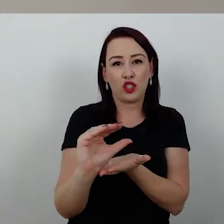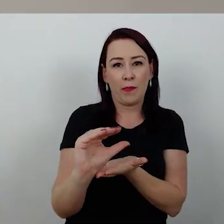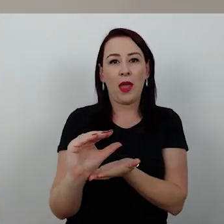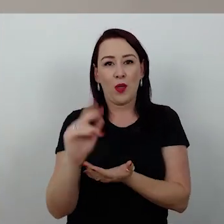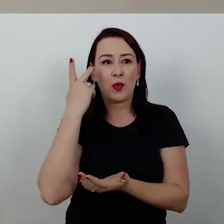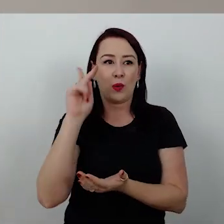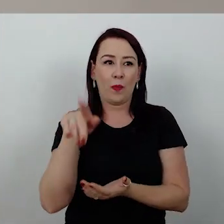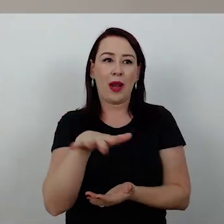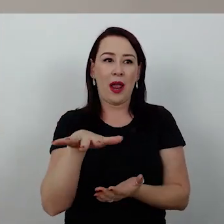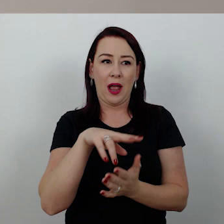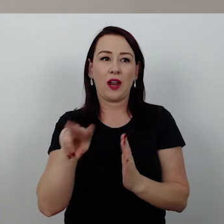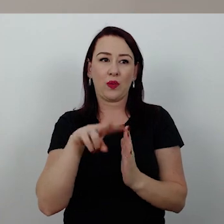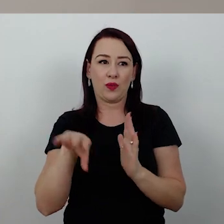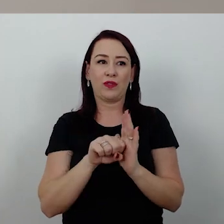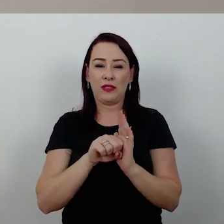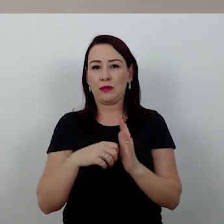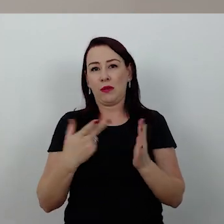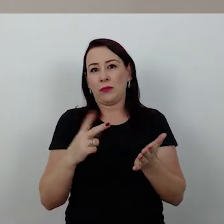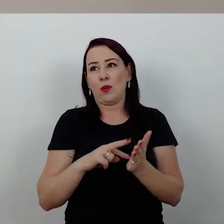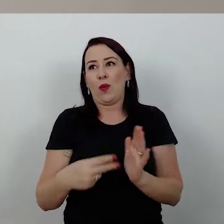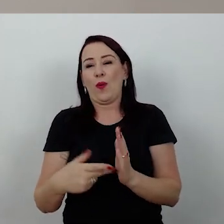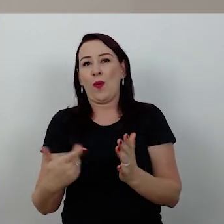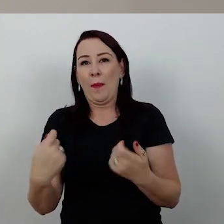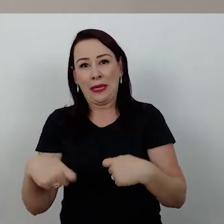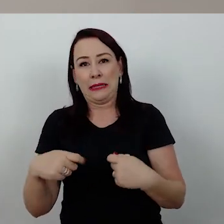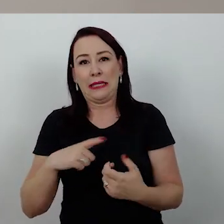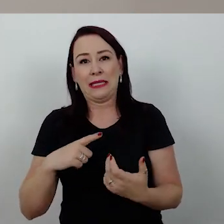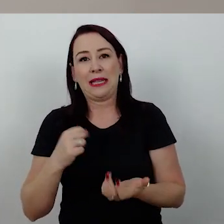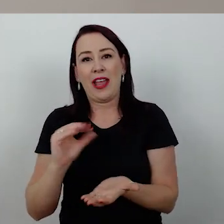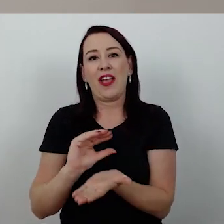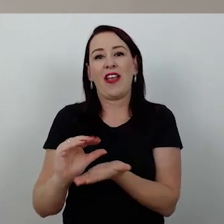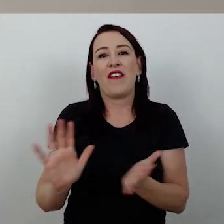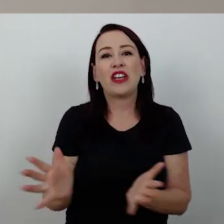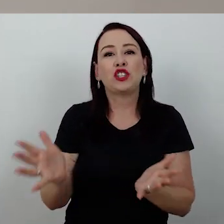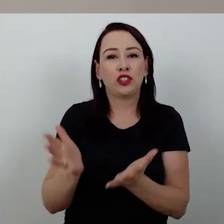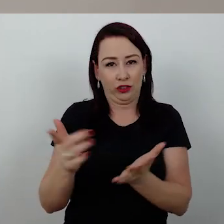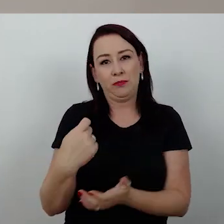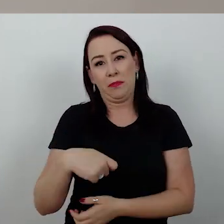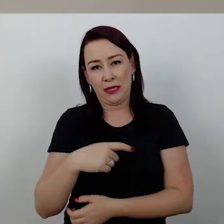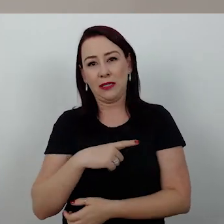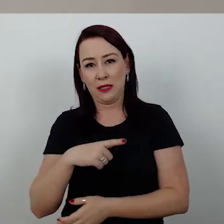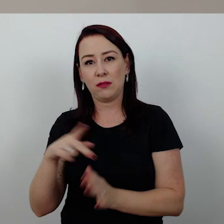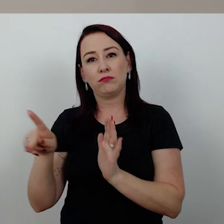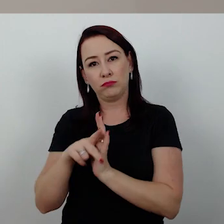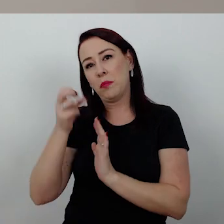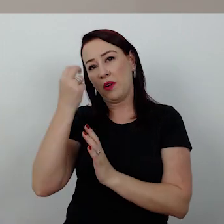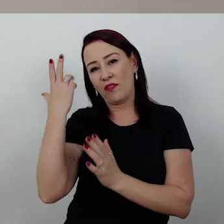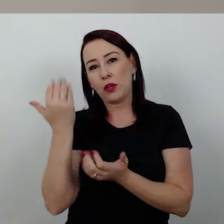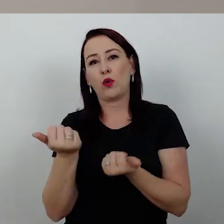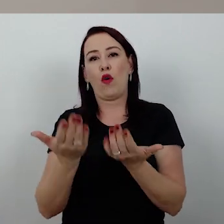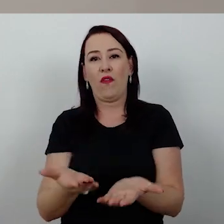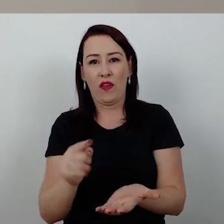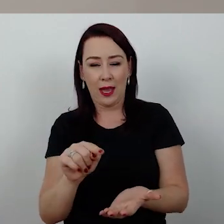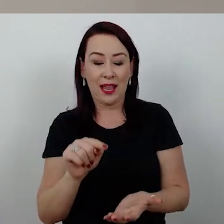em investimento direto no setor, a gente está falando, às vezes, de uma precarização, então é importante também esse lugar do fomento público para